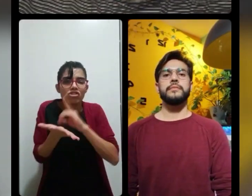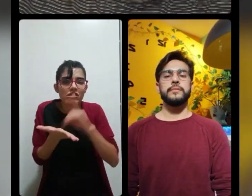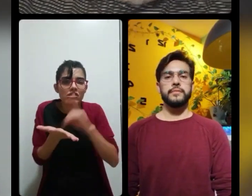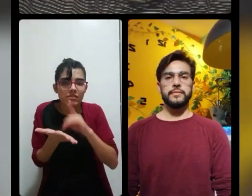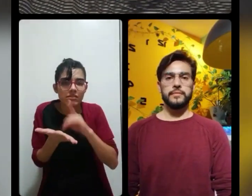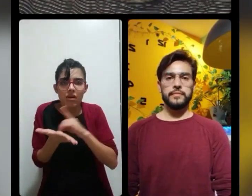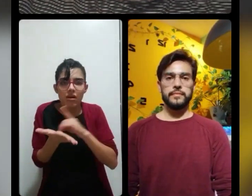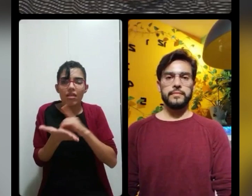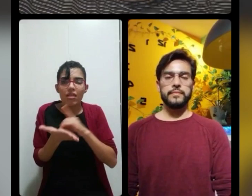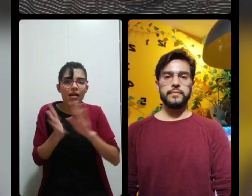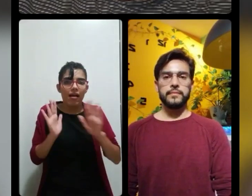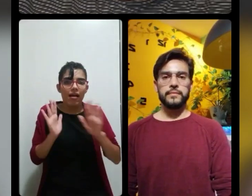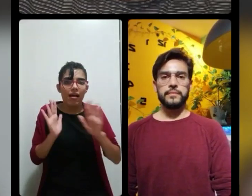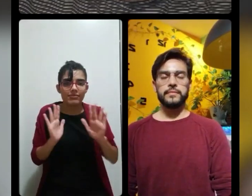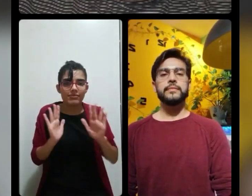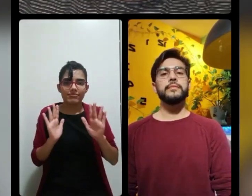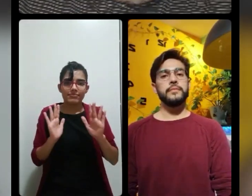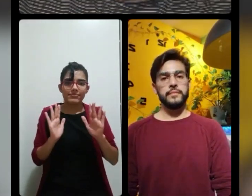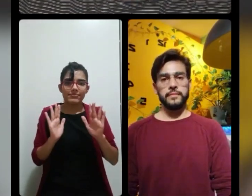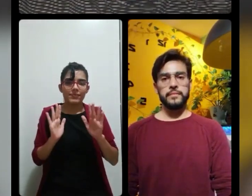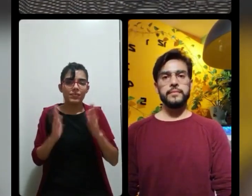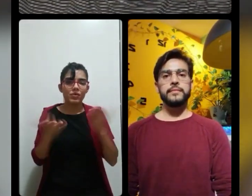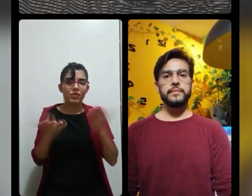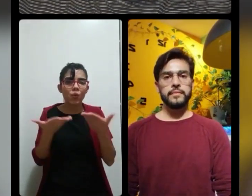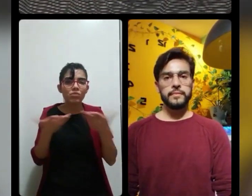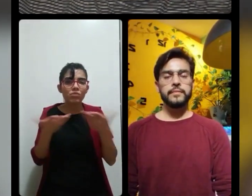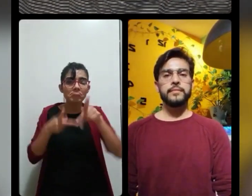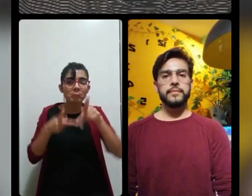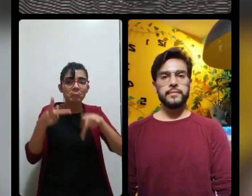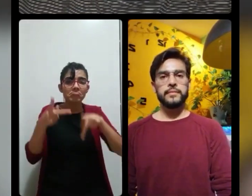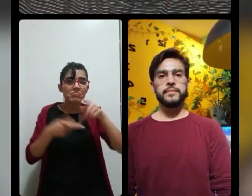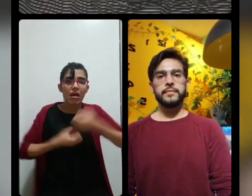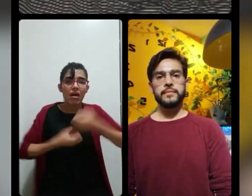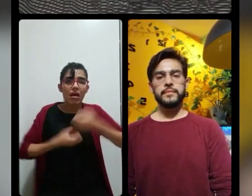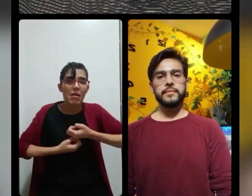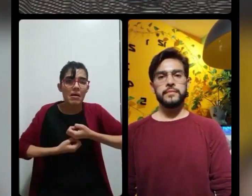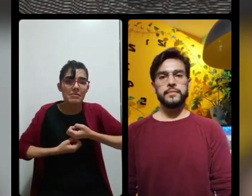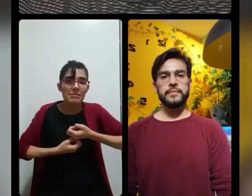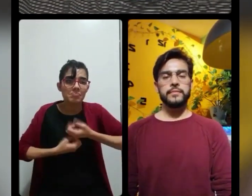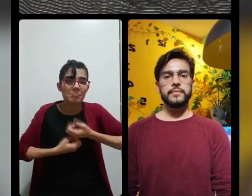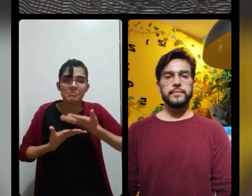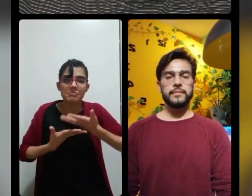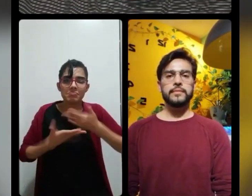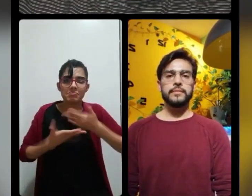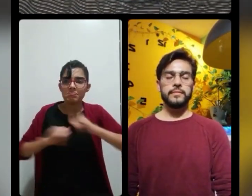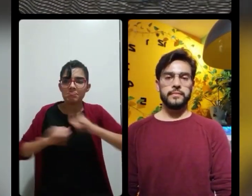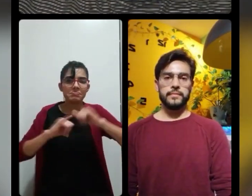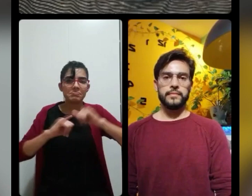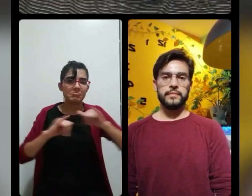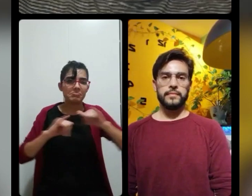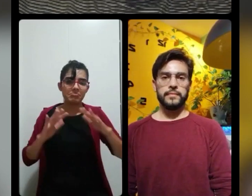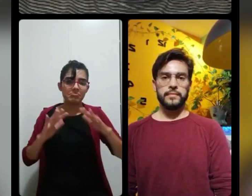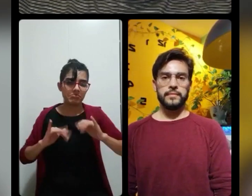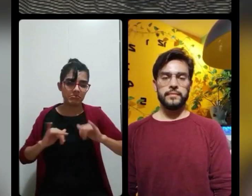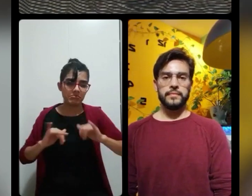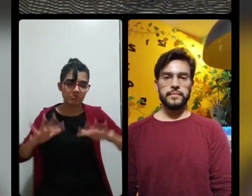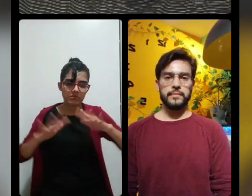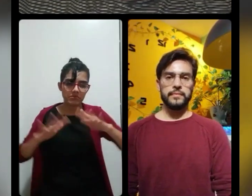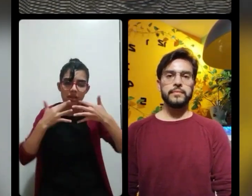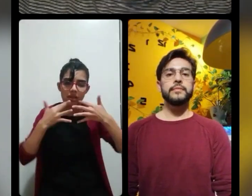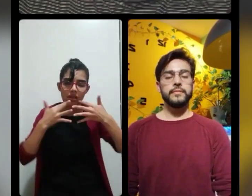Hoje, se estiver na boca do povo, Uhum. está no mundo. Tanto que Cascudo diz no prefácio, o povo